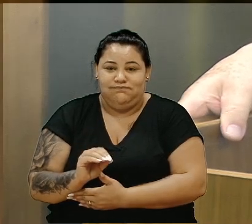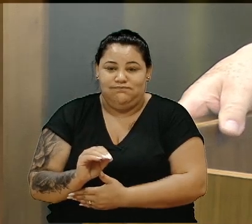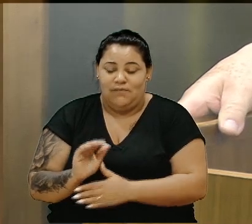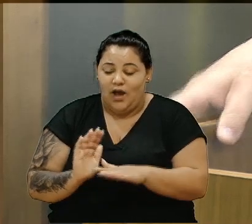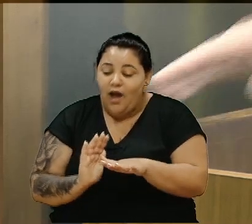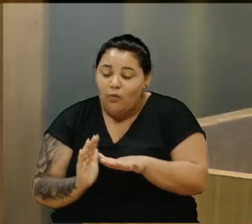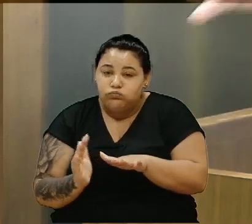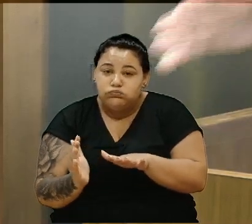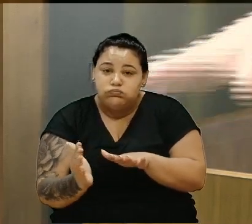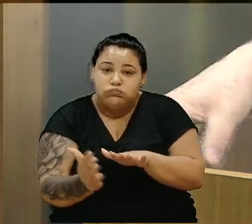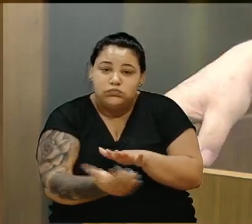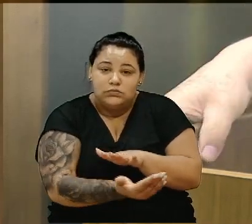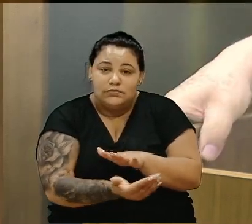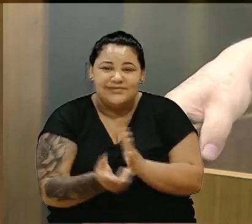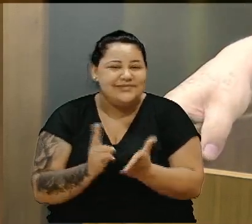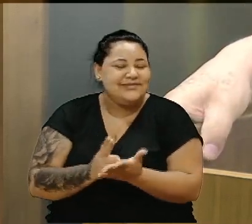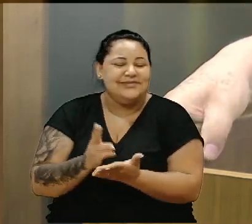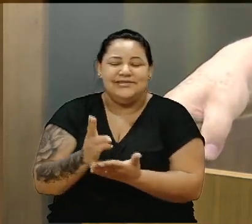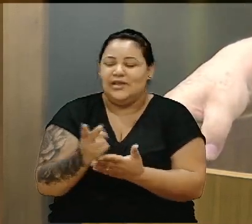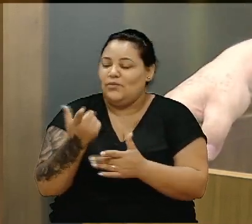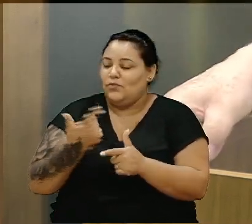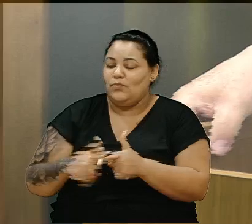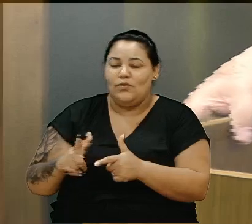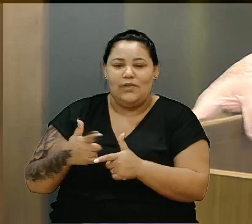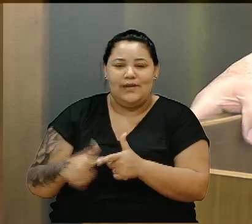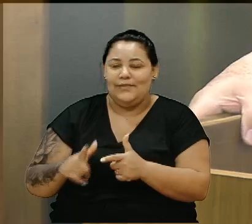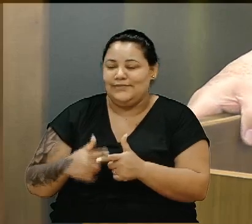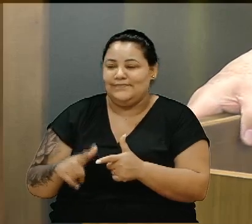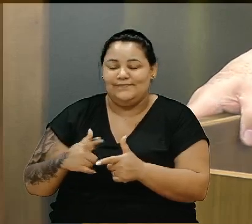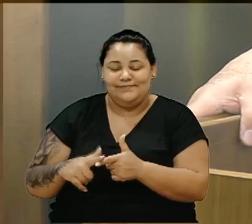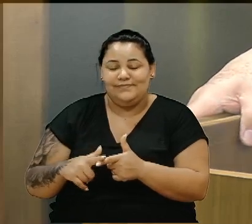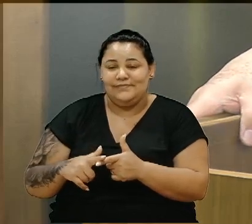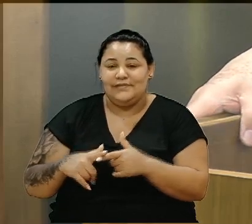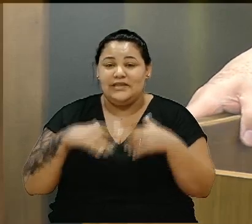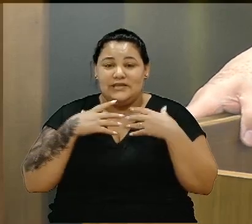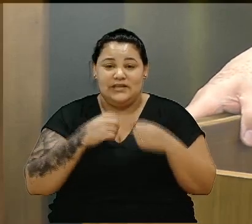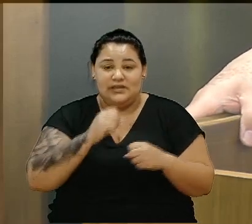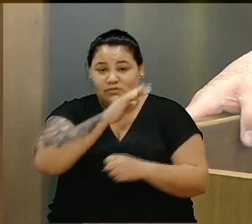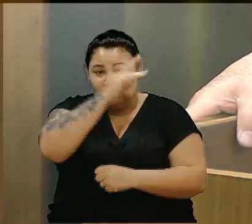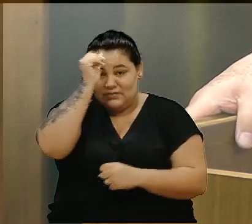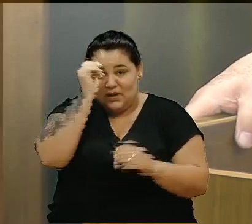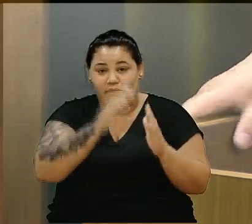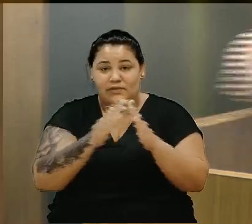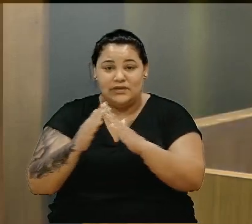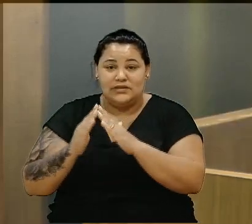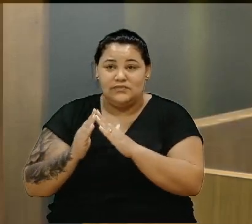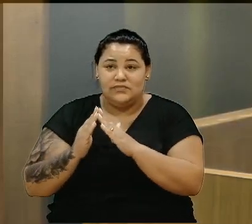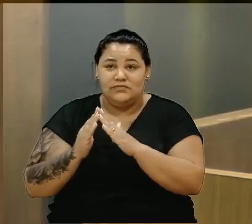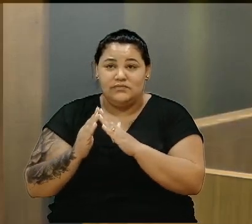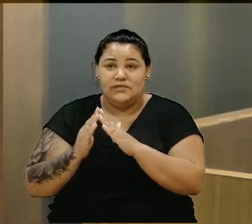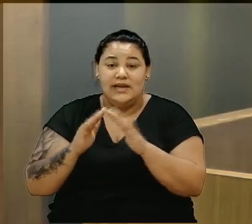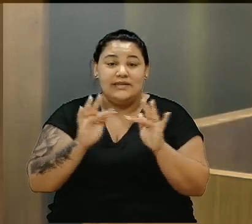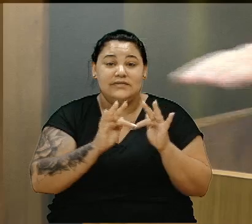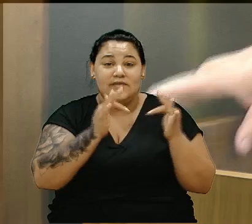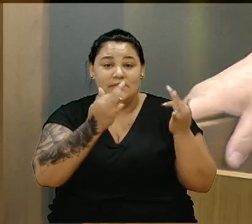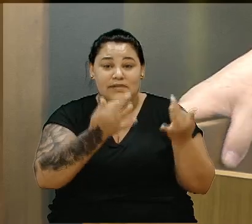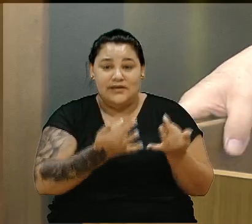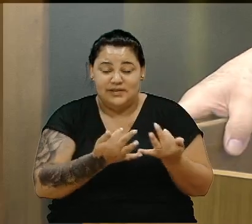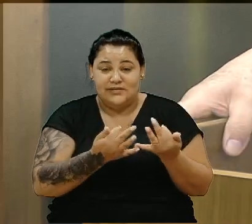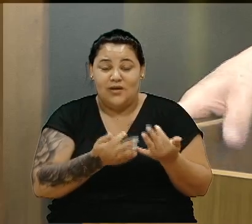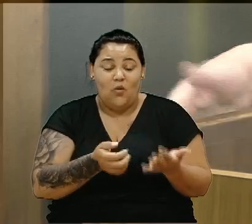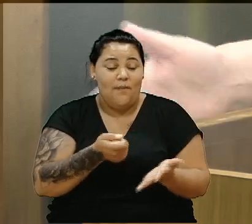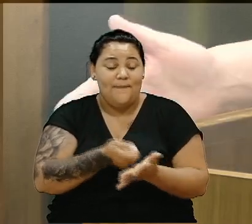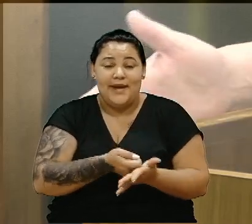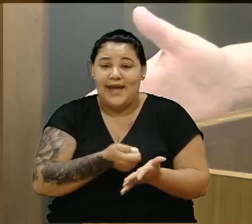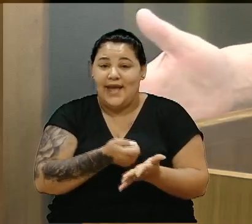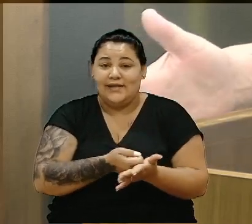E ali sempre foi um problema, do ponto de vista da Secretaria Municipal de Habitação, de que essas famílias, elas